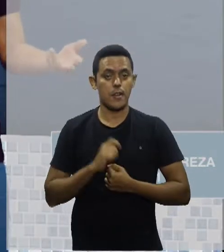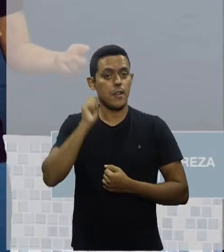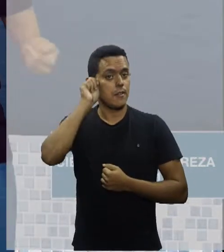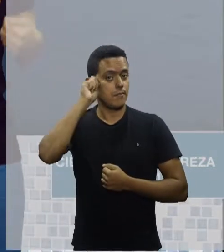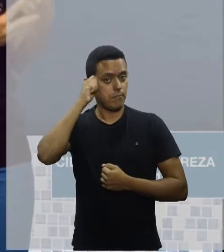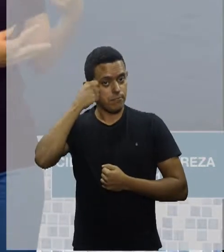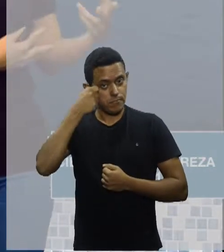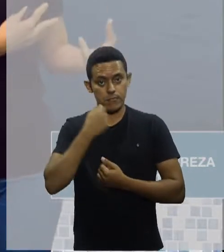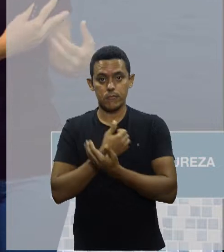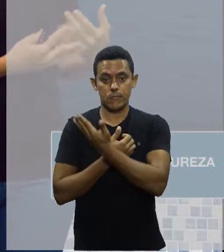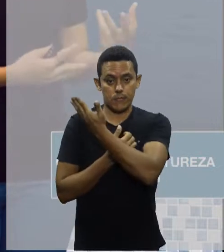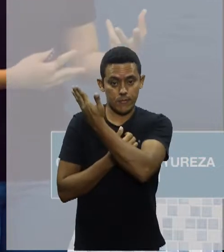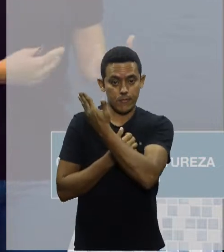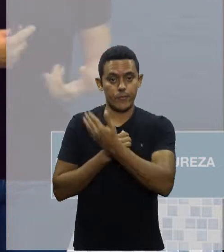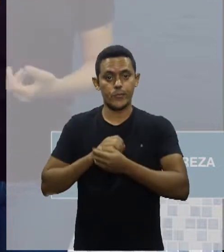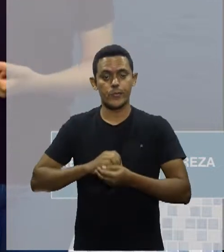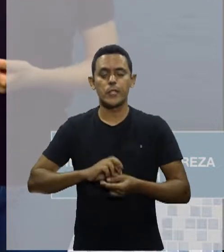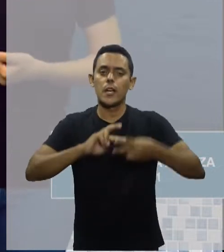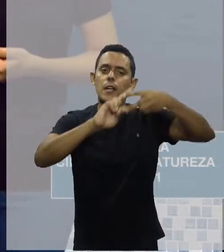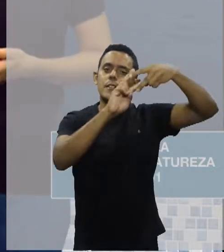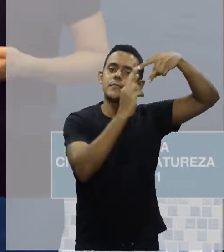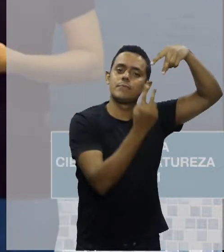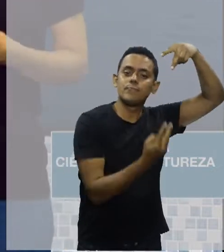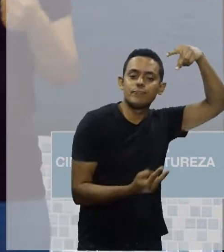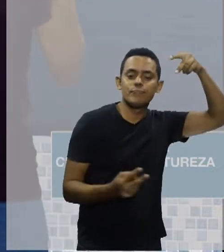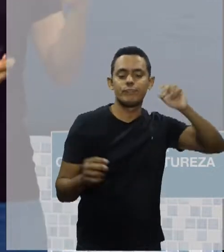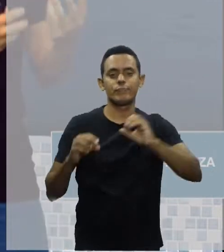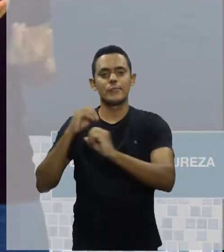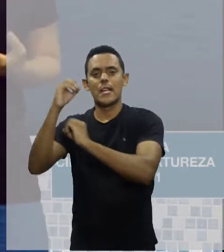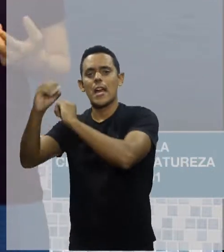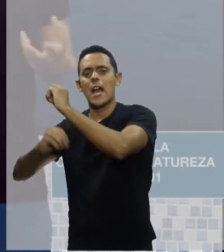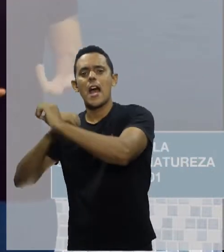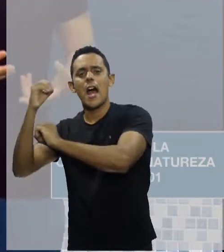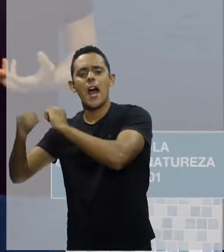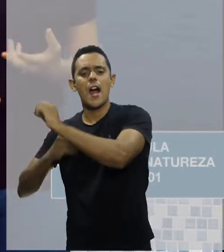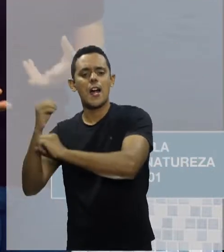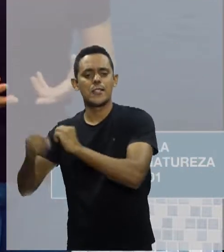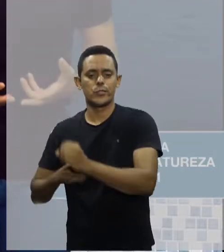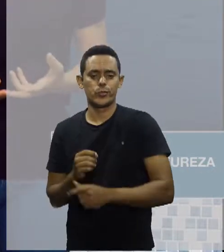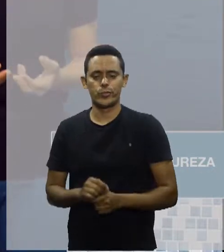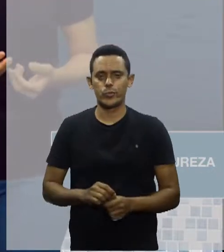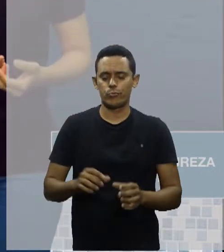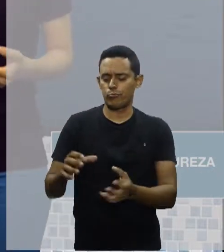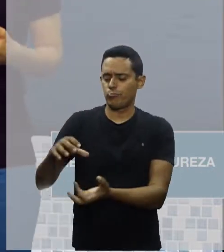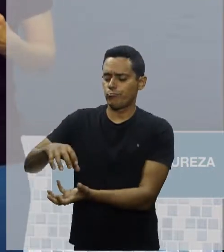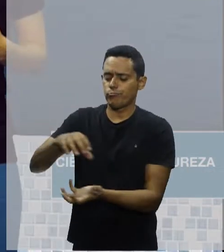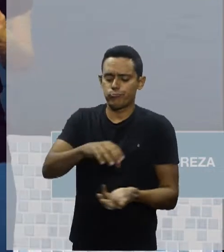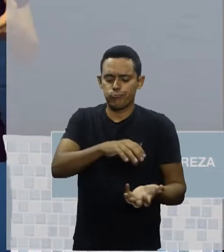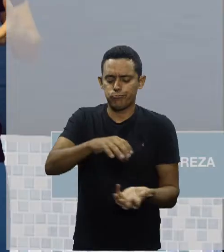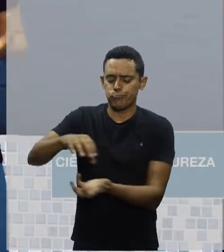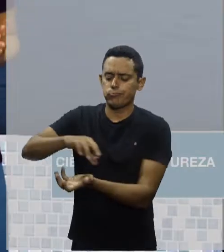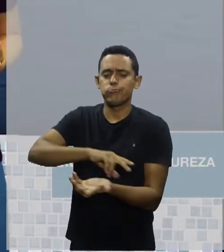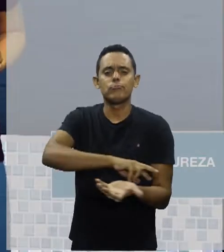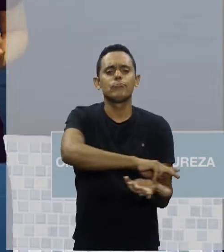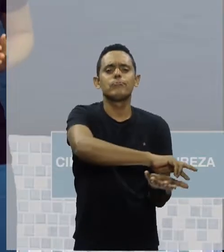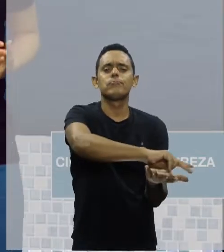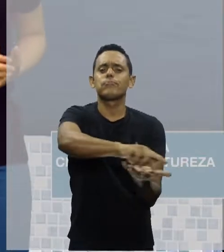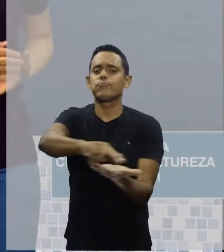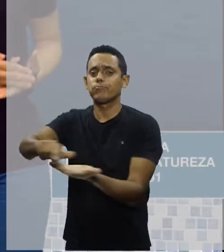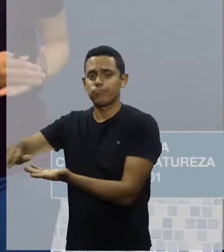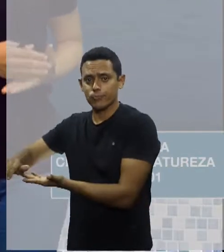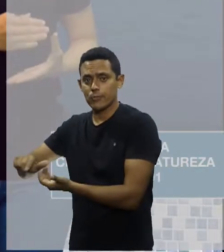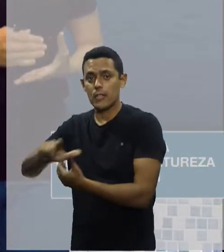moléculas de DNA, sequências de DNA, átomos e micro-organismos em geral. Então, esse